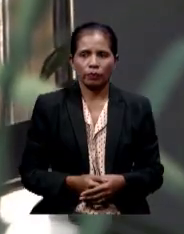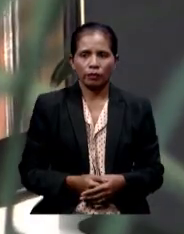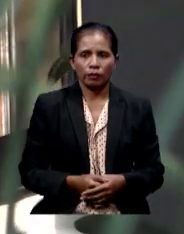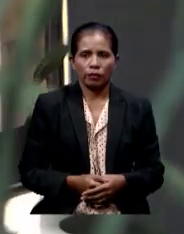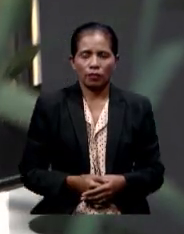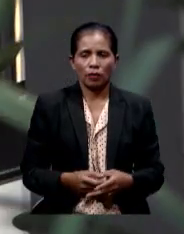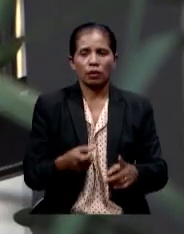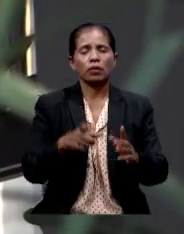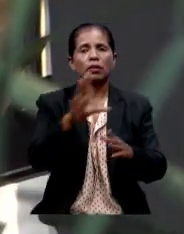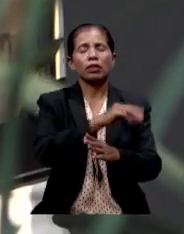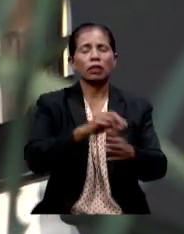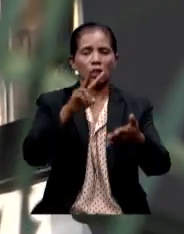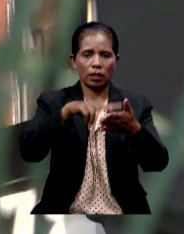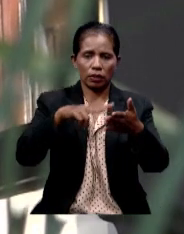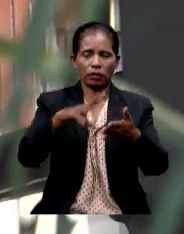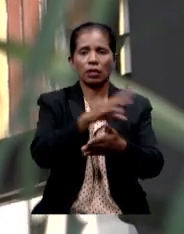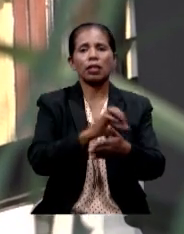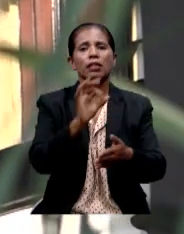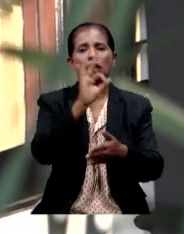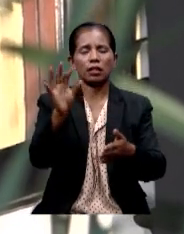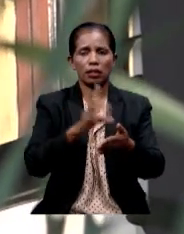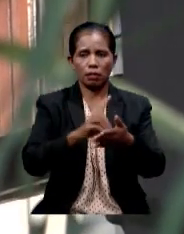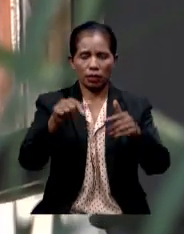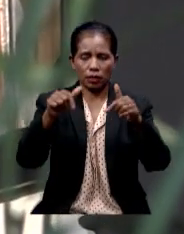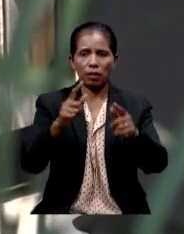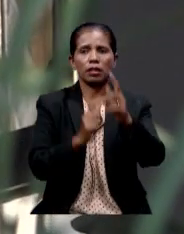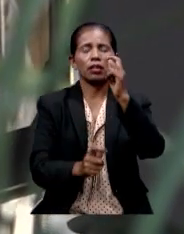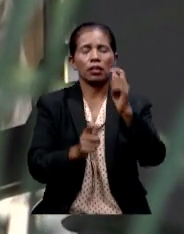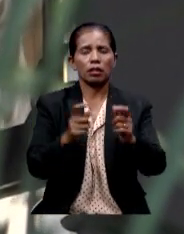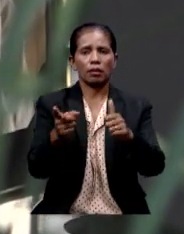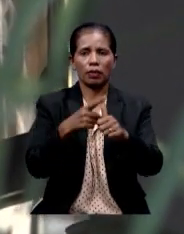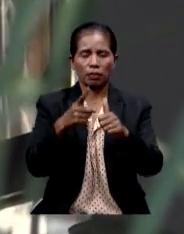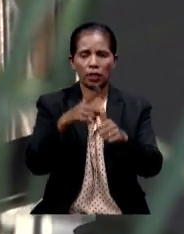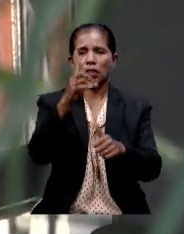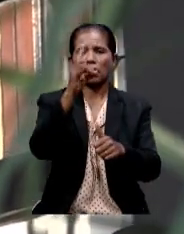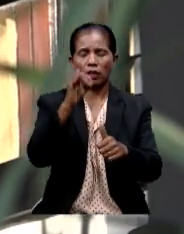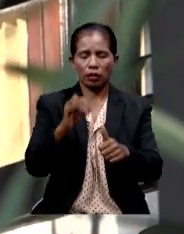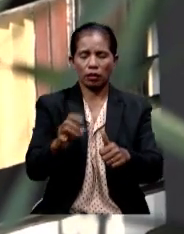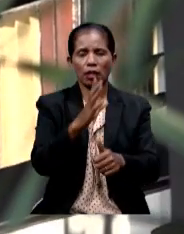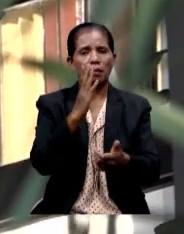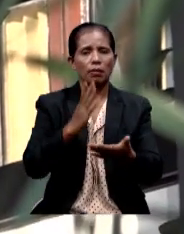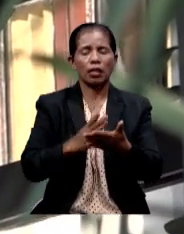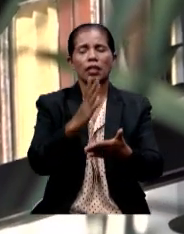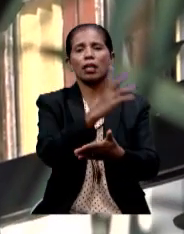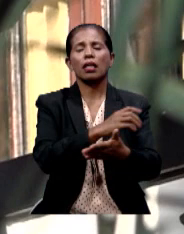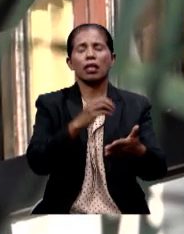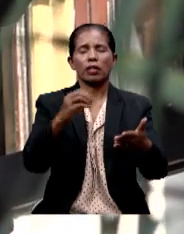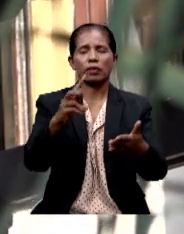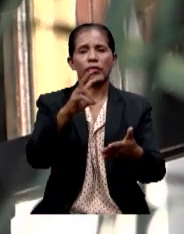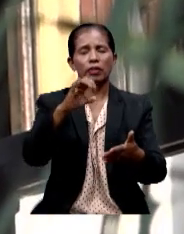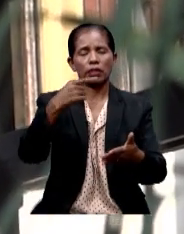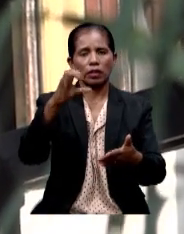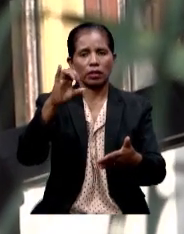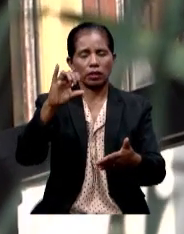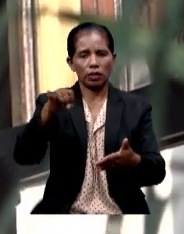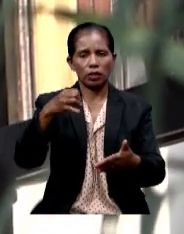Li husi leitura acordão sexta semana ne Tribunal Judicial Primeira Instância dele absolve arguido Virgilio Smith, husi